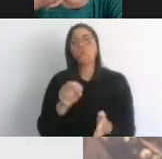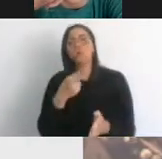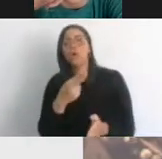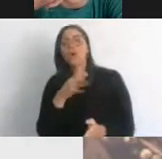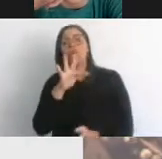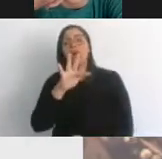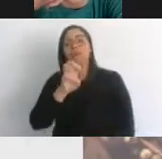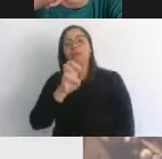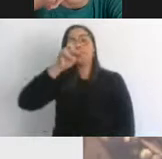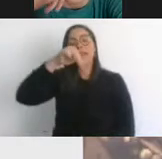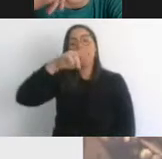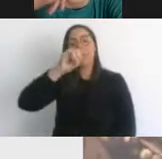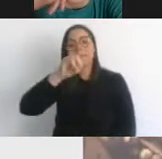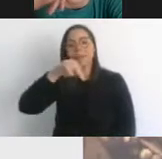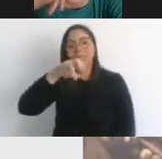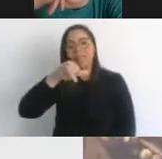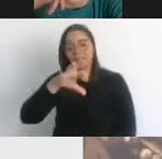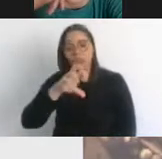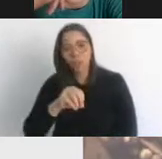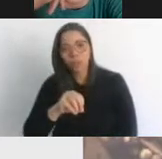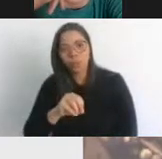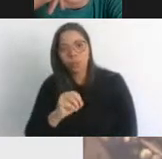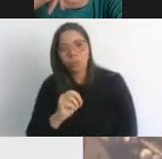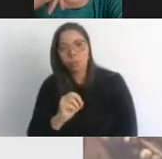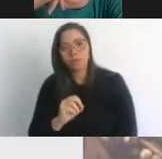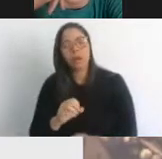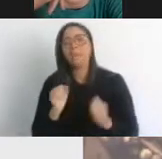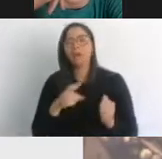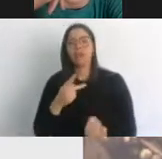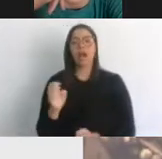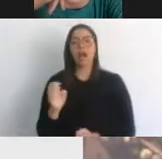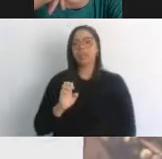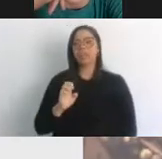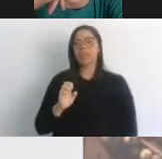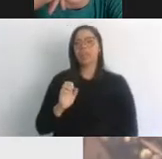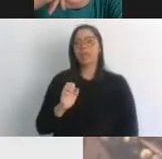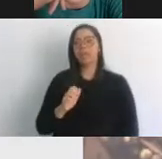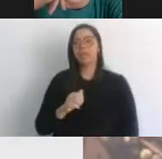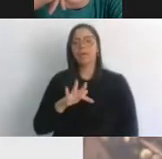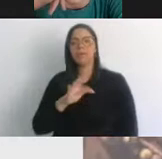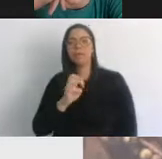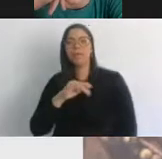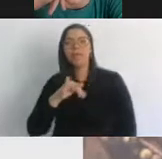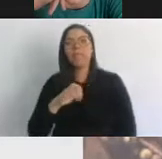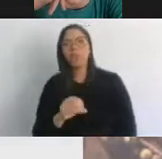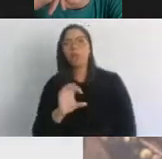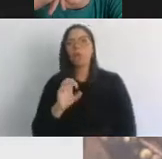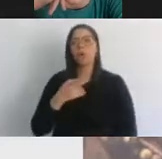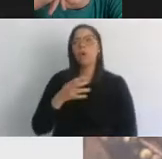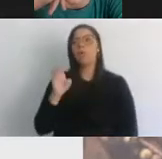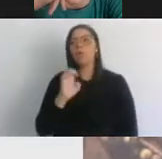tá então a gente pode ter de por exemplo falar alguém feminino o gay feminina por